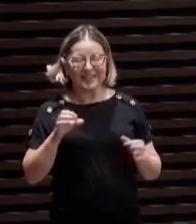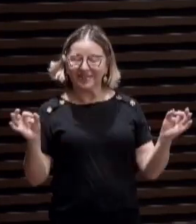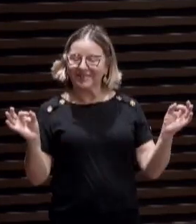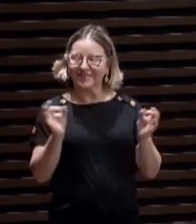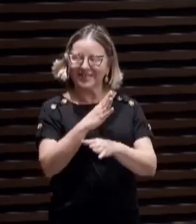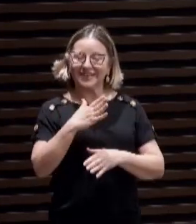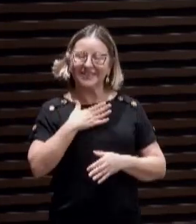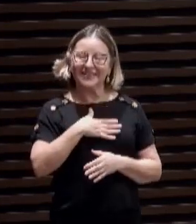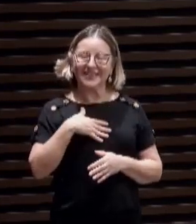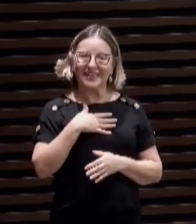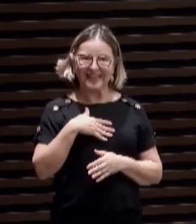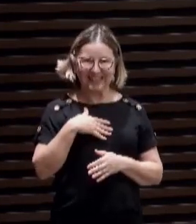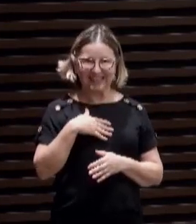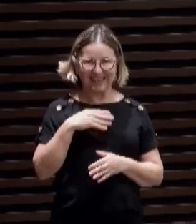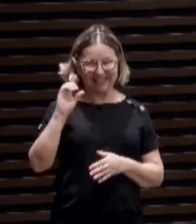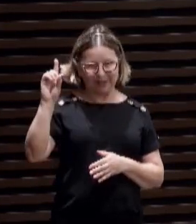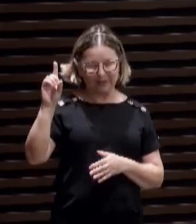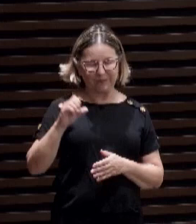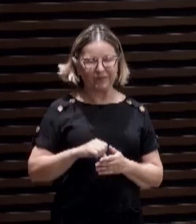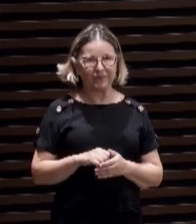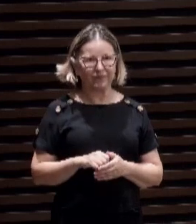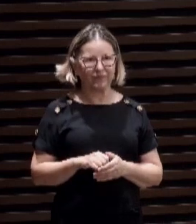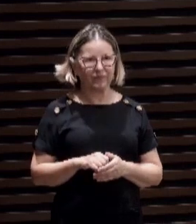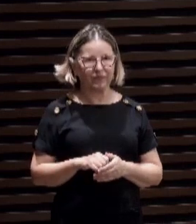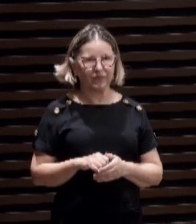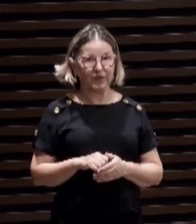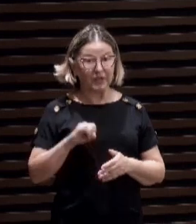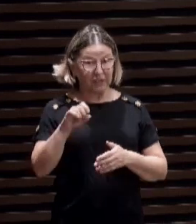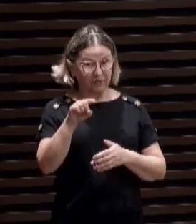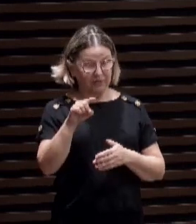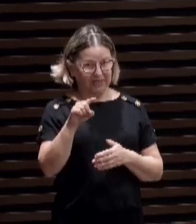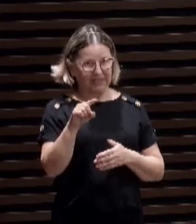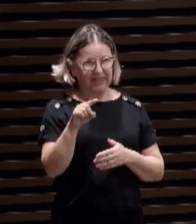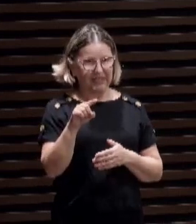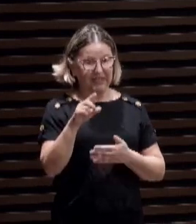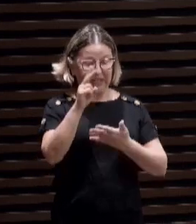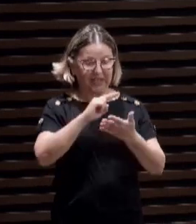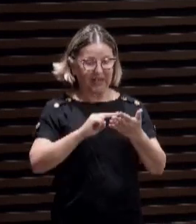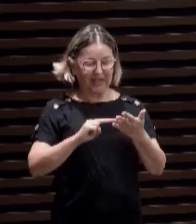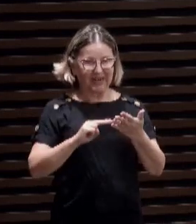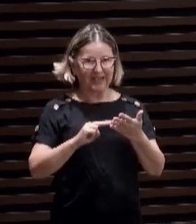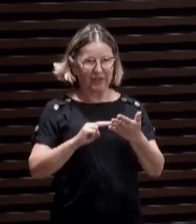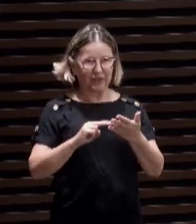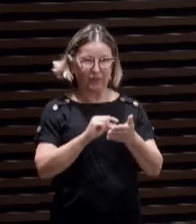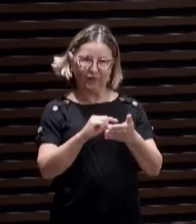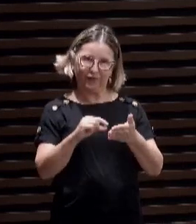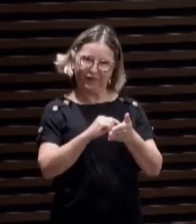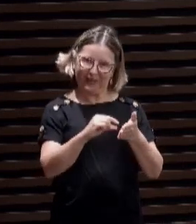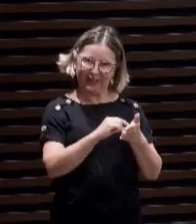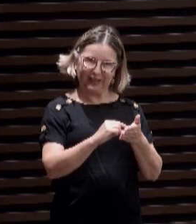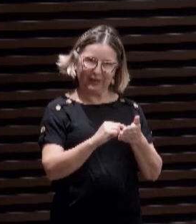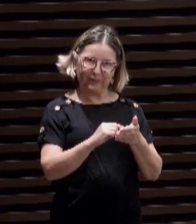Se ao ler o texto bíblico inicial, você sentiu medo por causa das consequências do fogo, ou